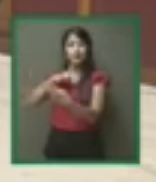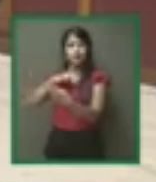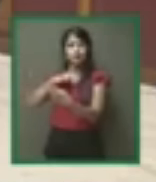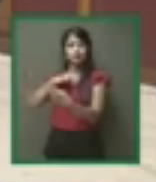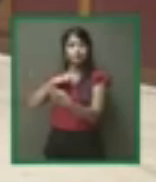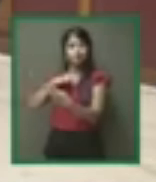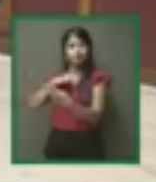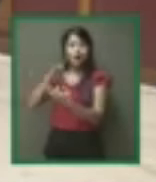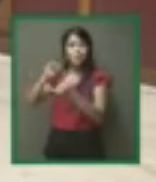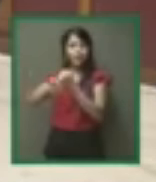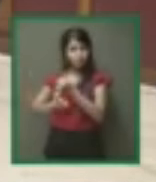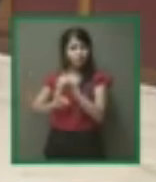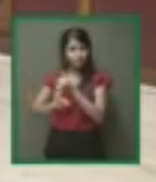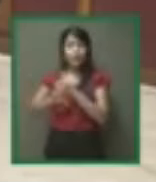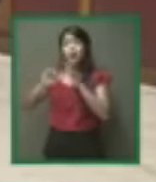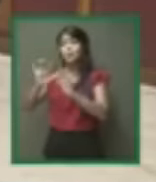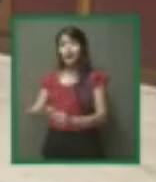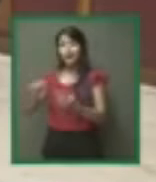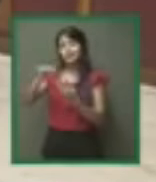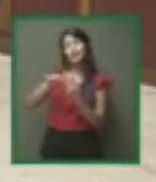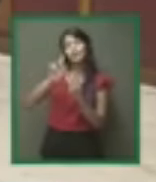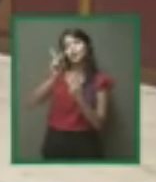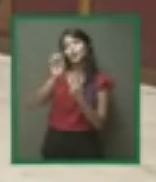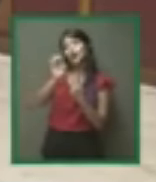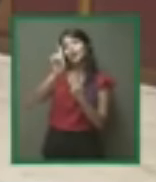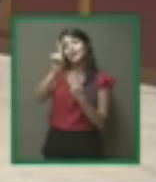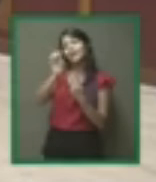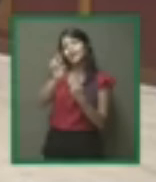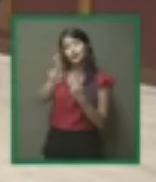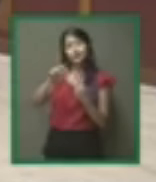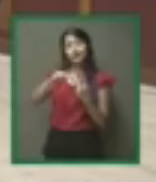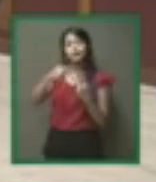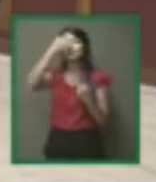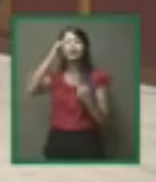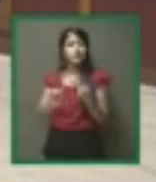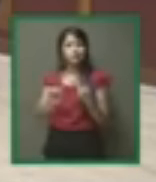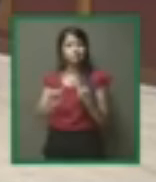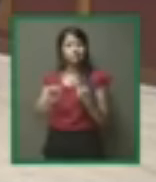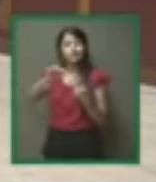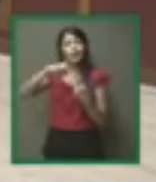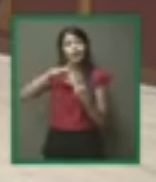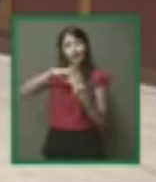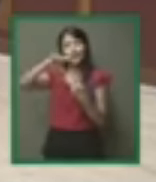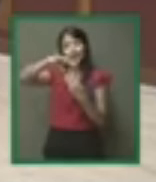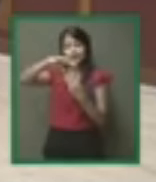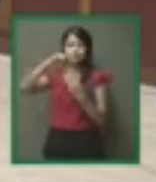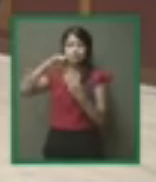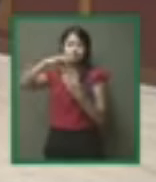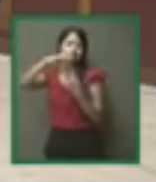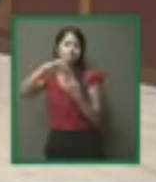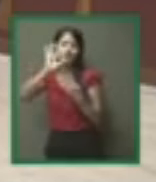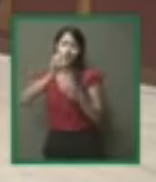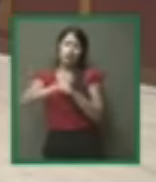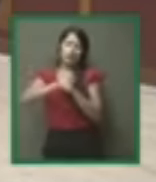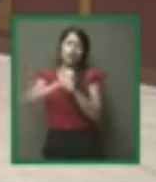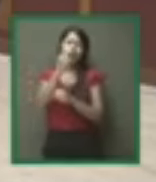do Lohan. Só que o Welder não sabia, né, de fato, o Welder não sabia. Eles tiveram esse relacionamento durante 8 anos,